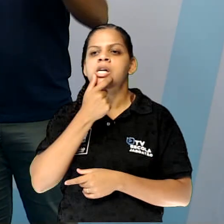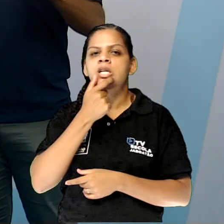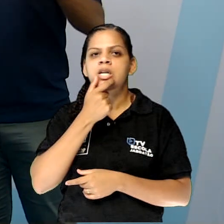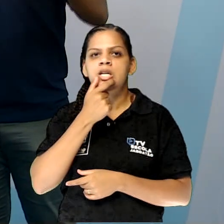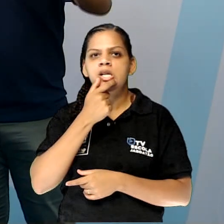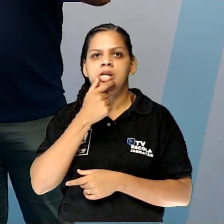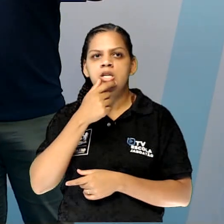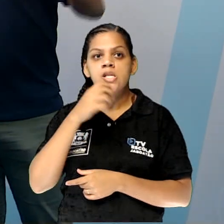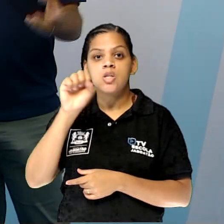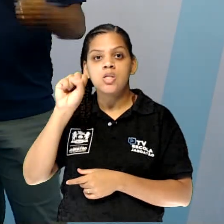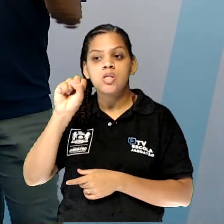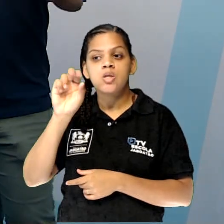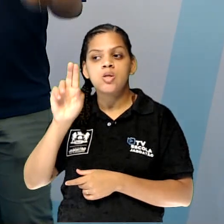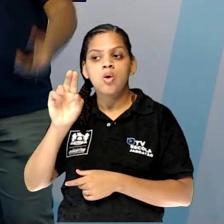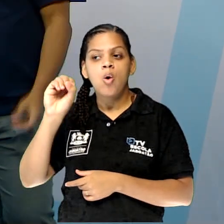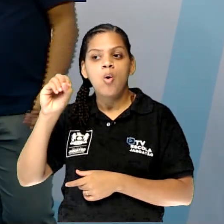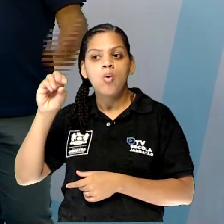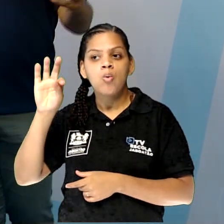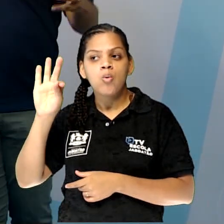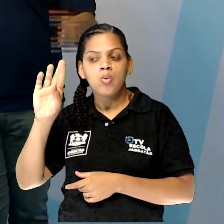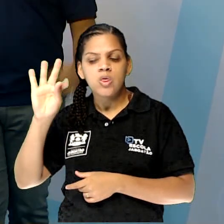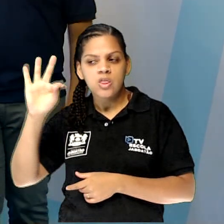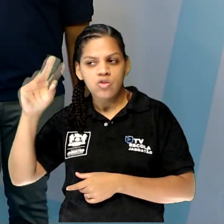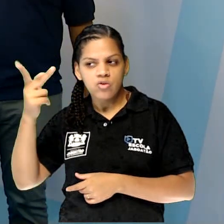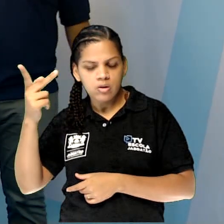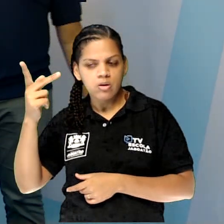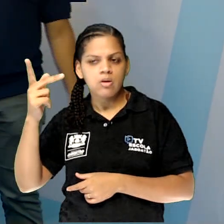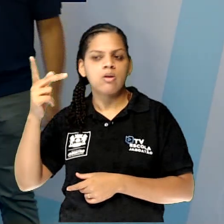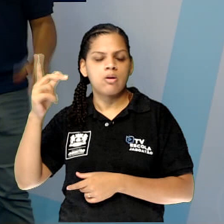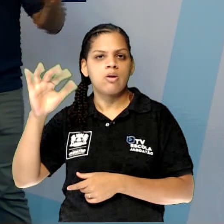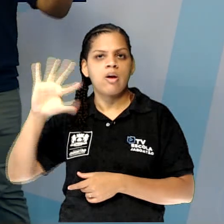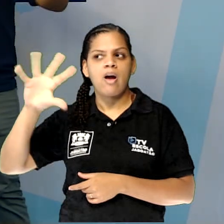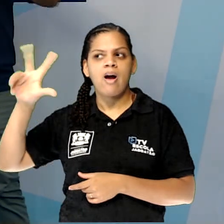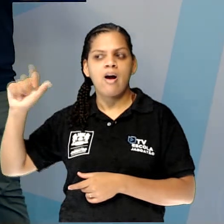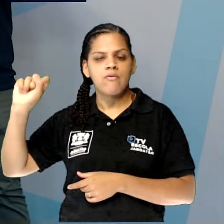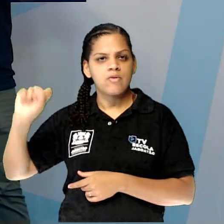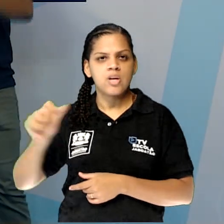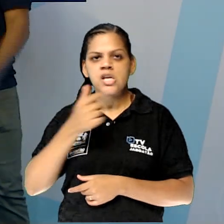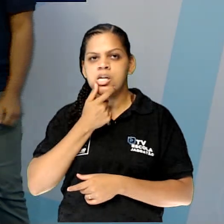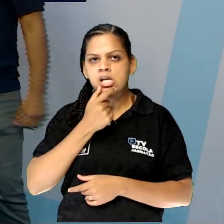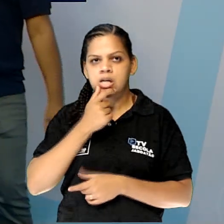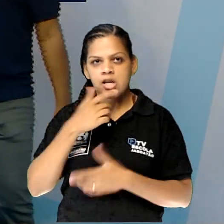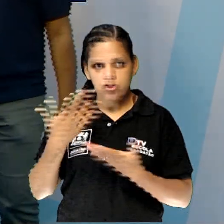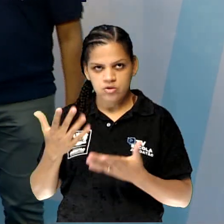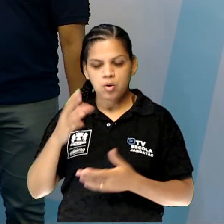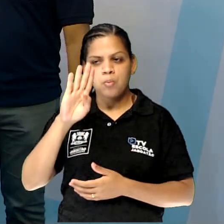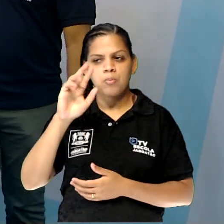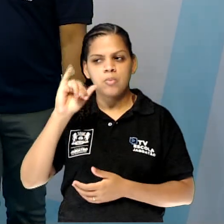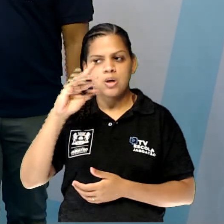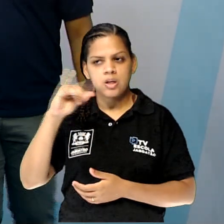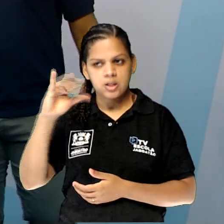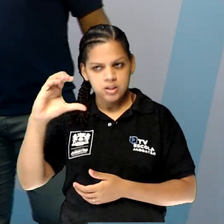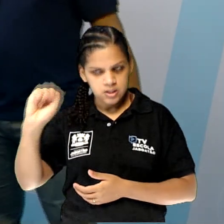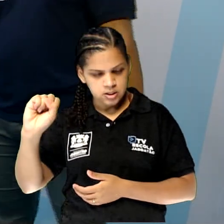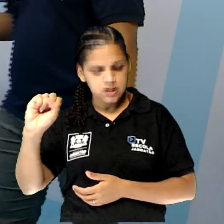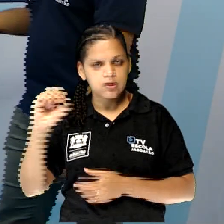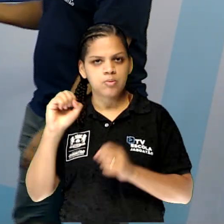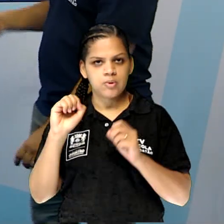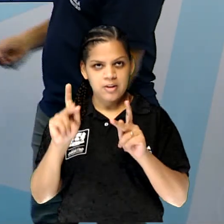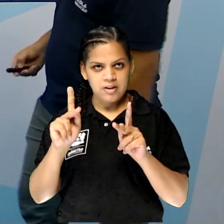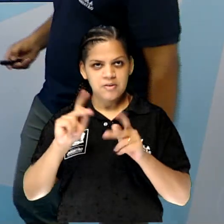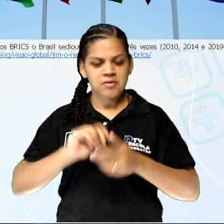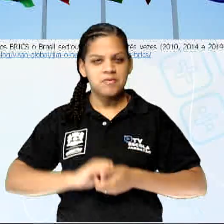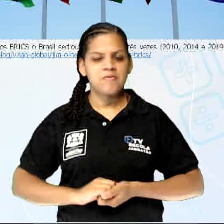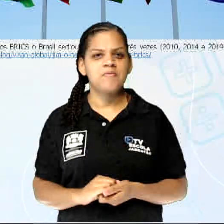ou South África, e aí representa a sigla BRICS. Ok, minha gente? Podemos seguir? Vamos